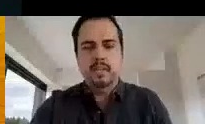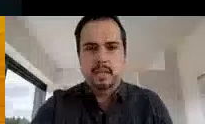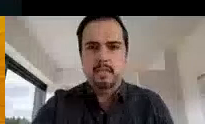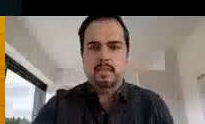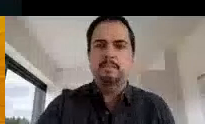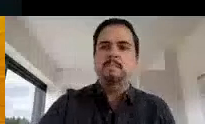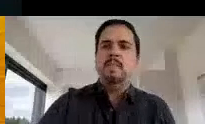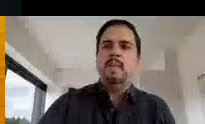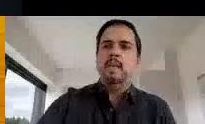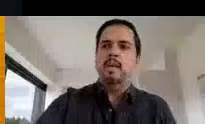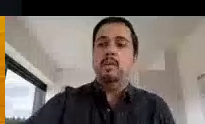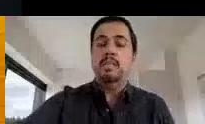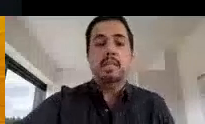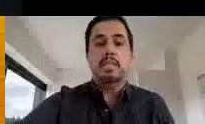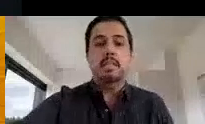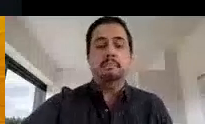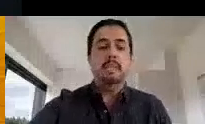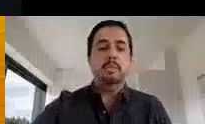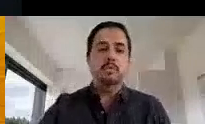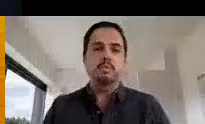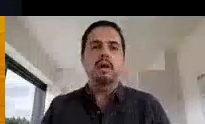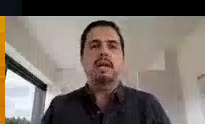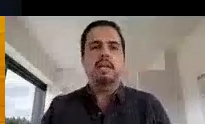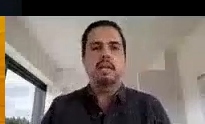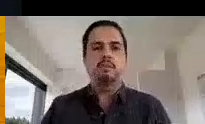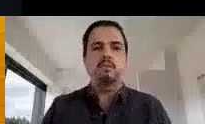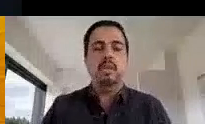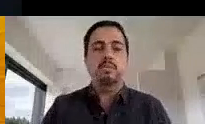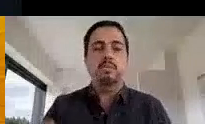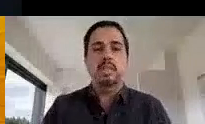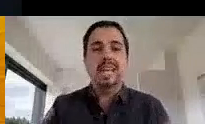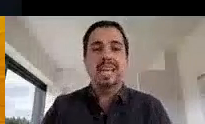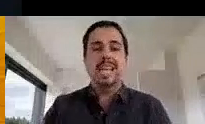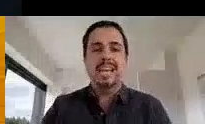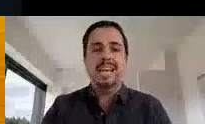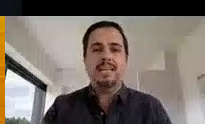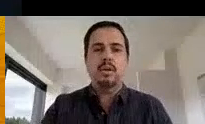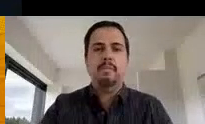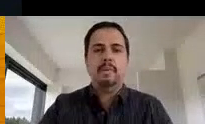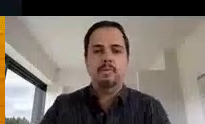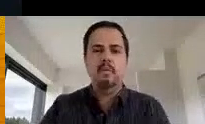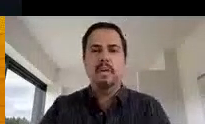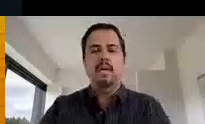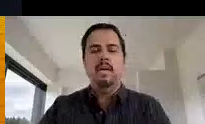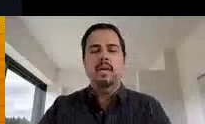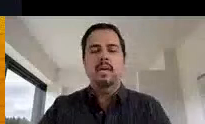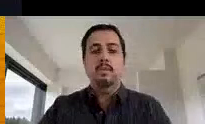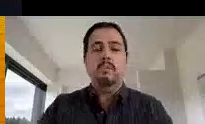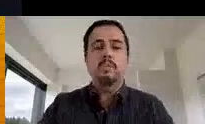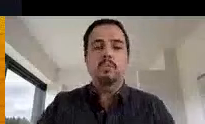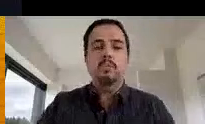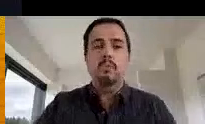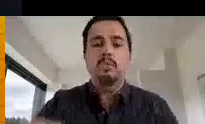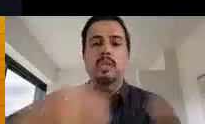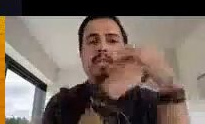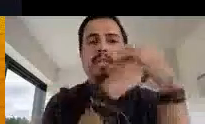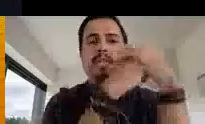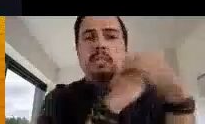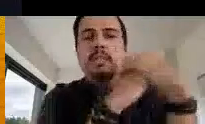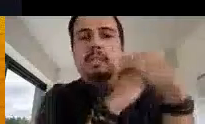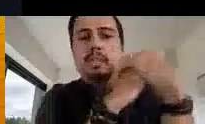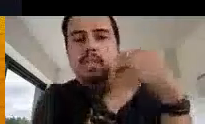possíveis clientes que você acessa, quantidade de pessoas barra clientes com quem você tem relacionamento, um